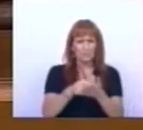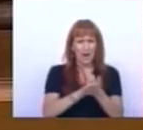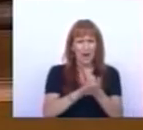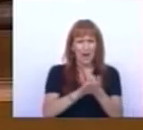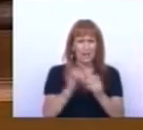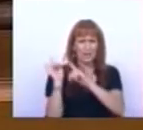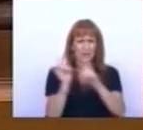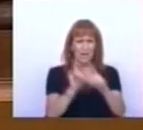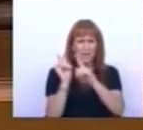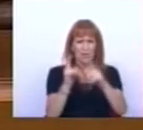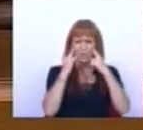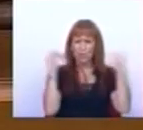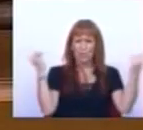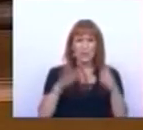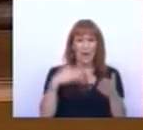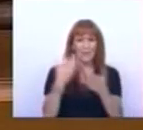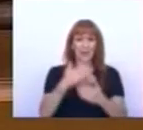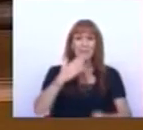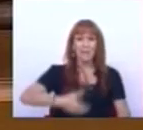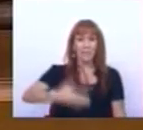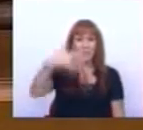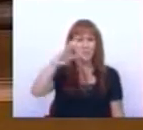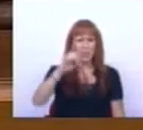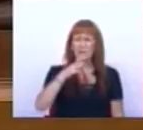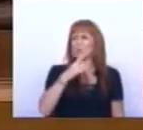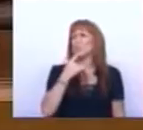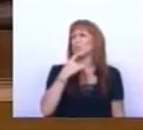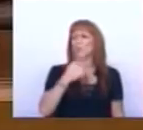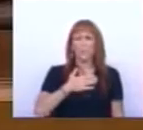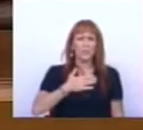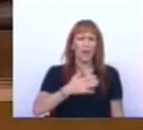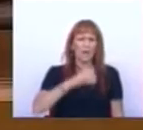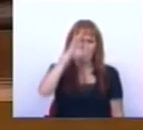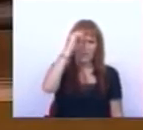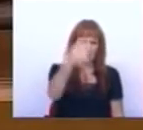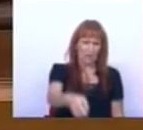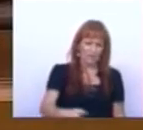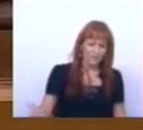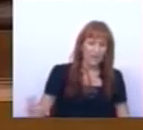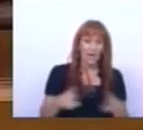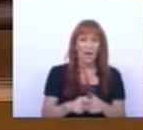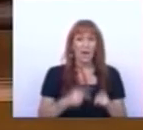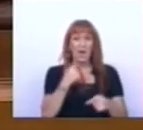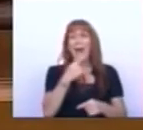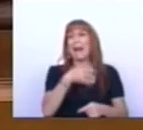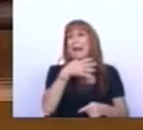gratuitidade dos transportes públicos até aos 18 anos diz muito da vontade do Governo. Enchem a boca